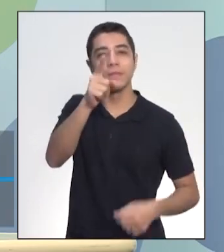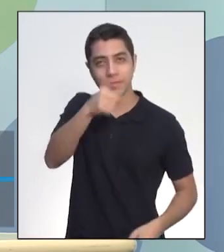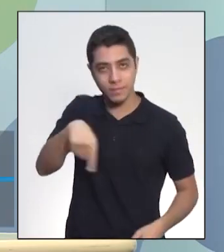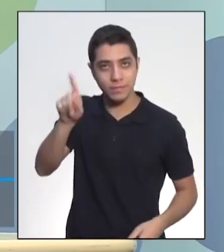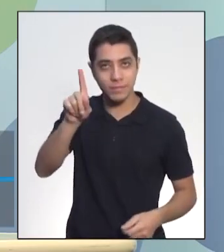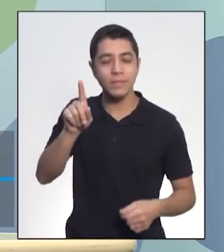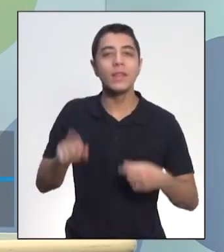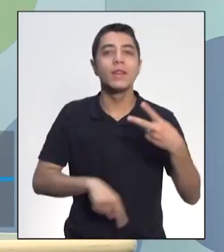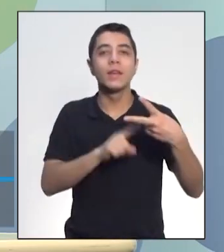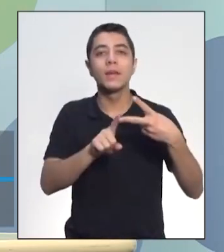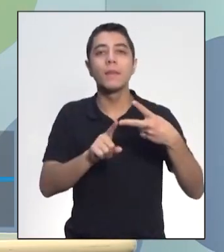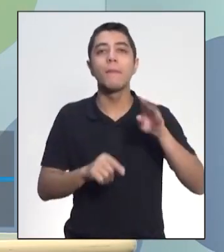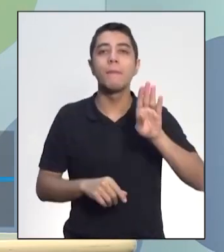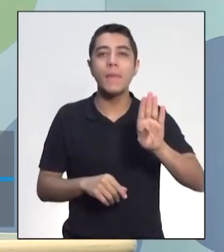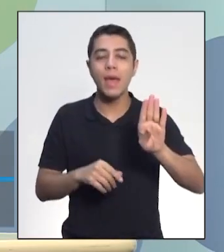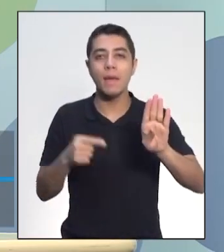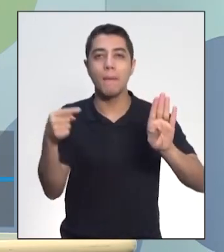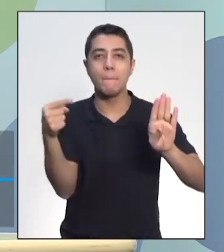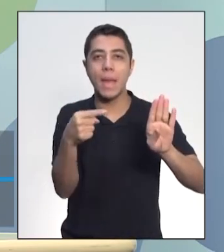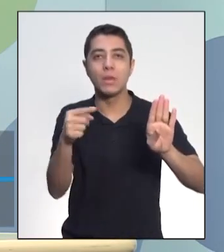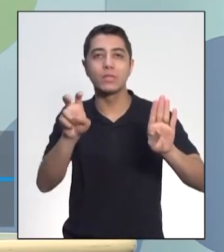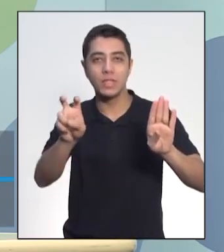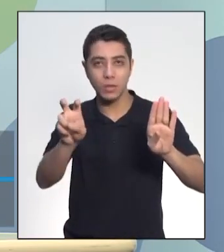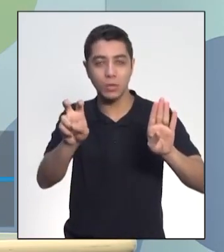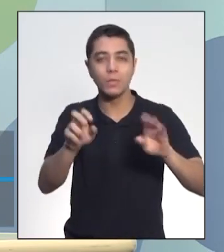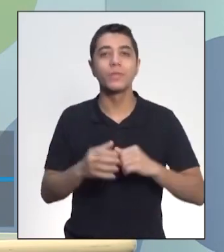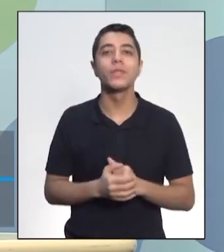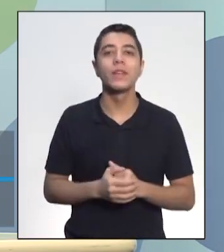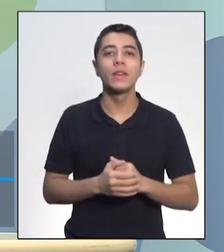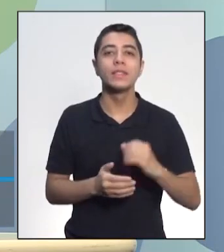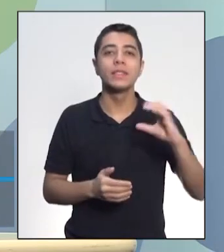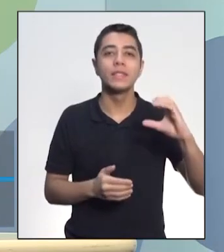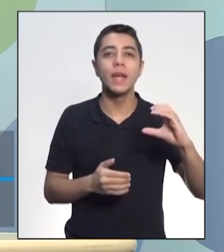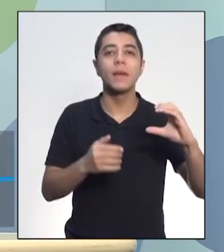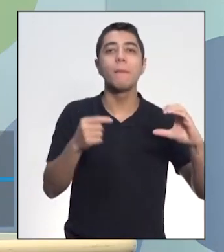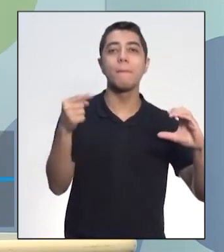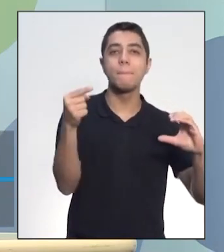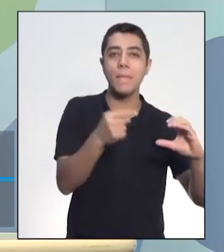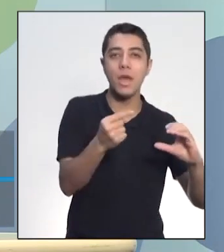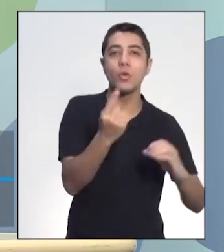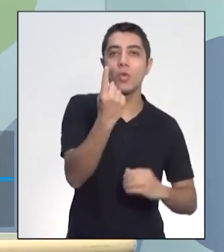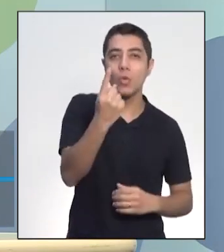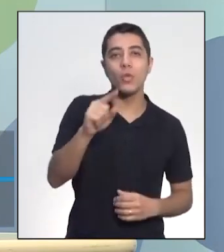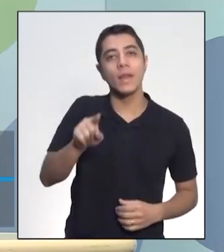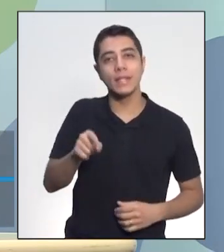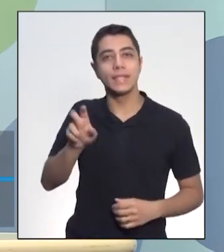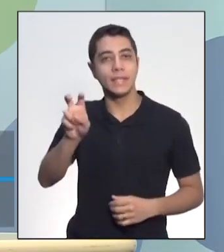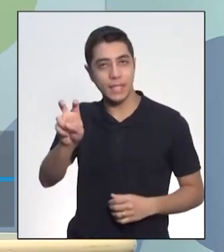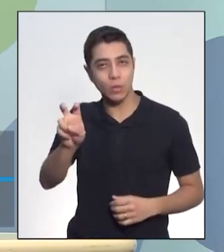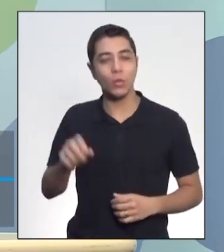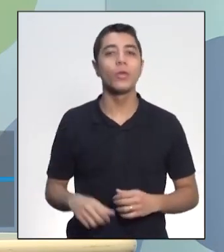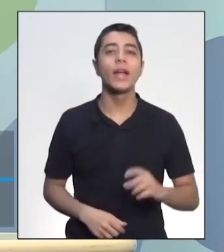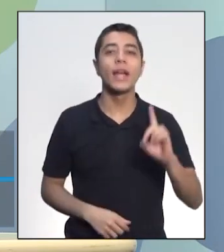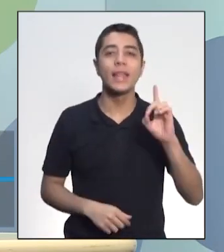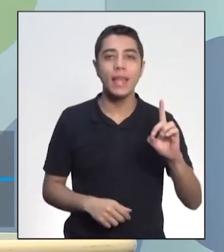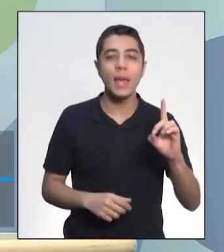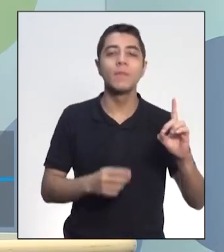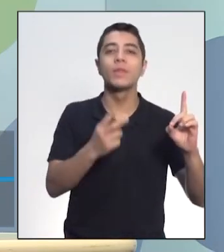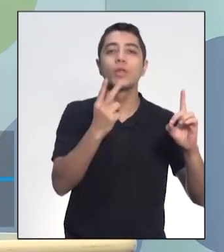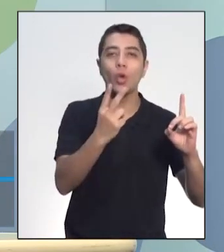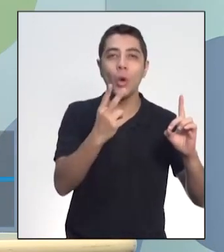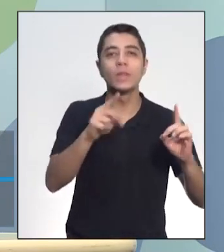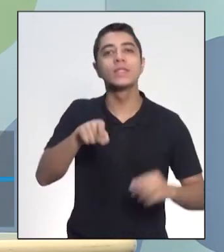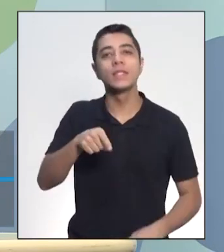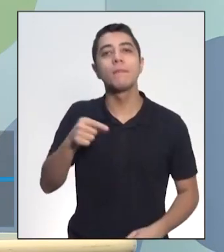-5, que na letra C dá -1 e 5 e que na letra D dá 2 e -9. Foi o caso